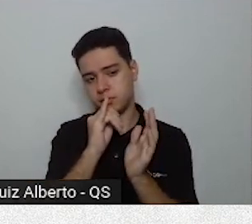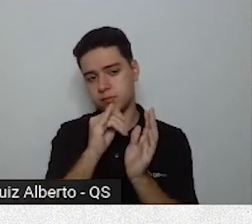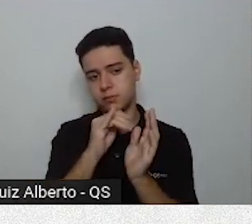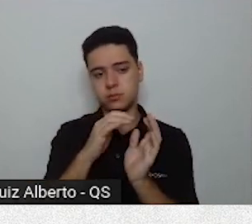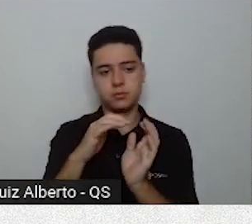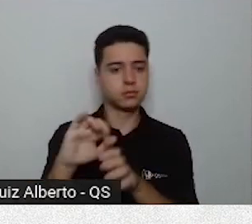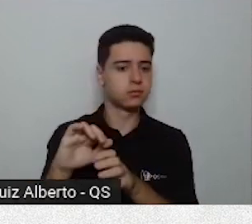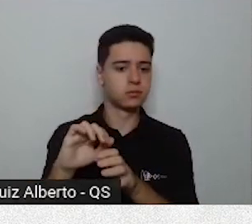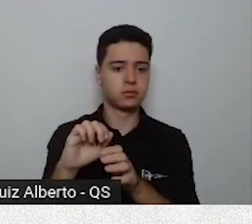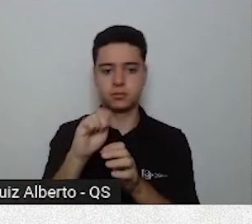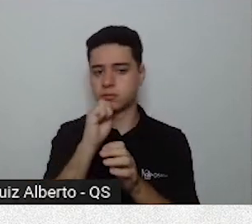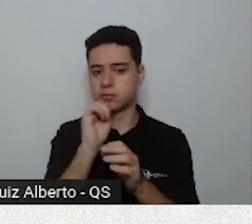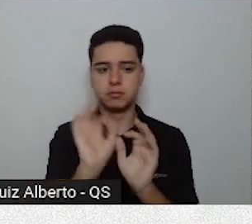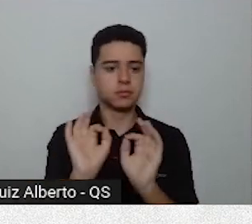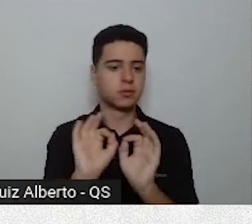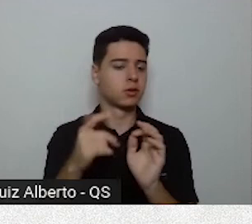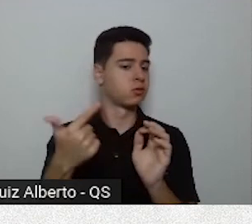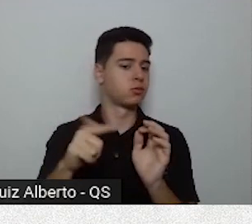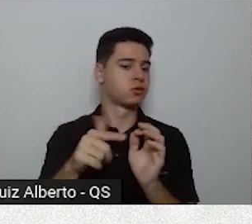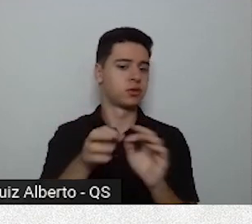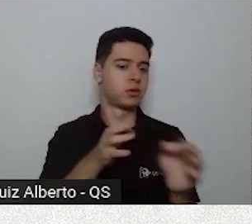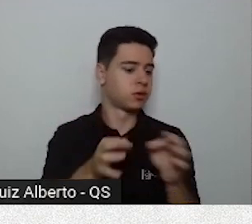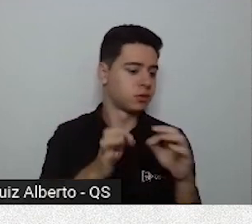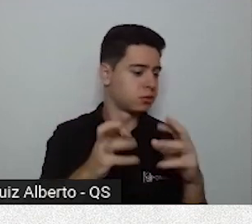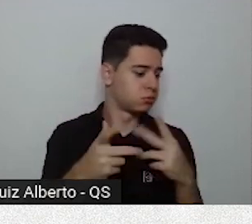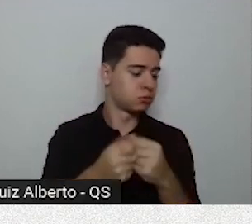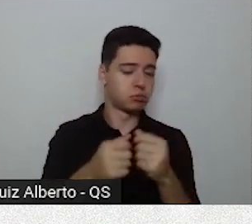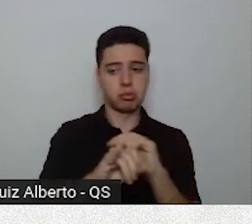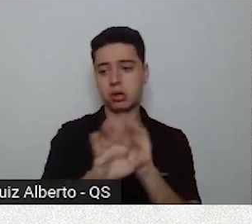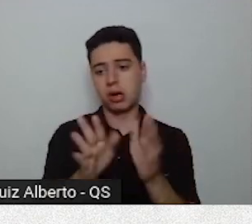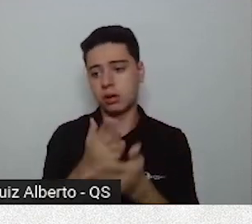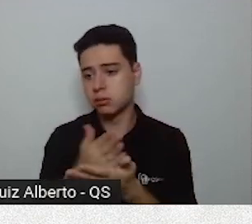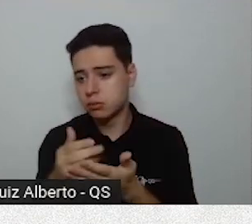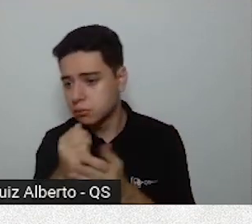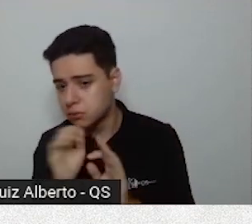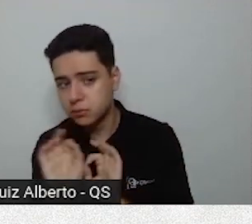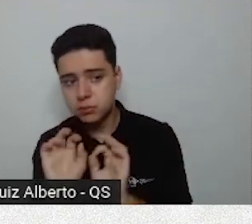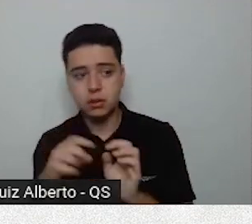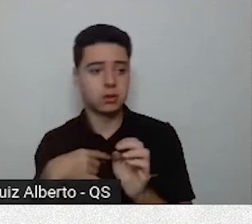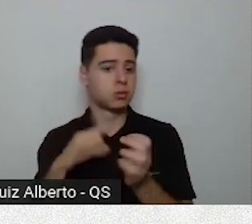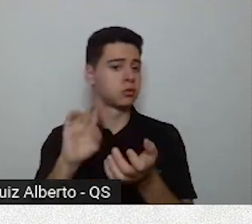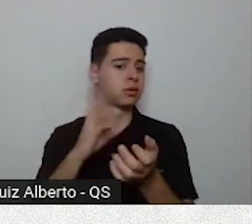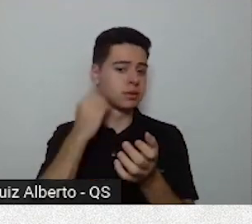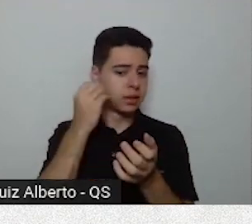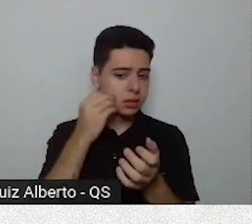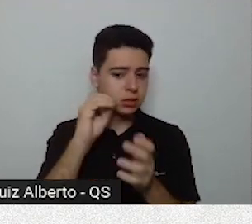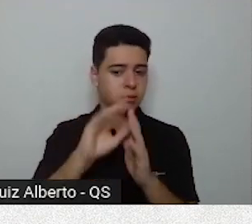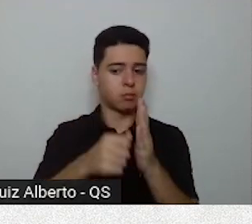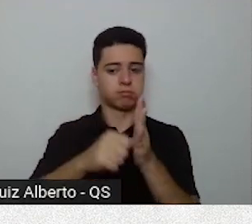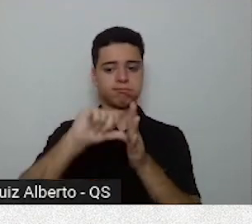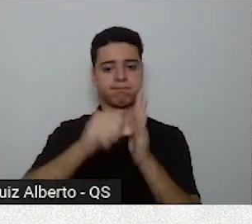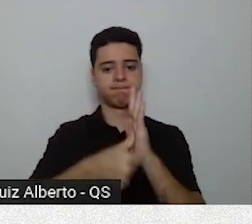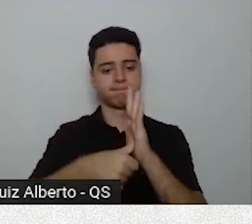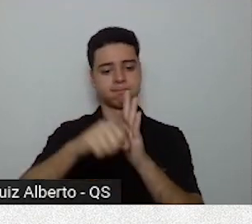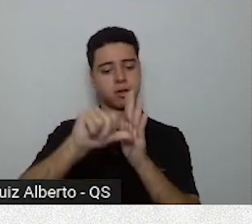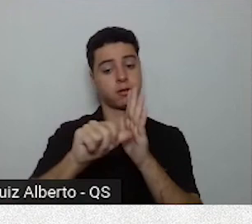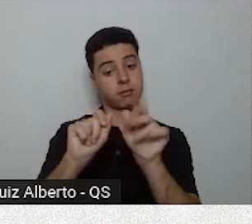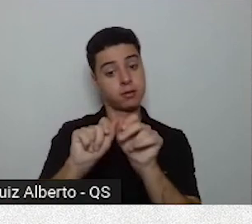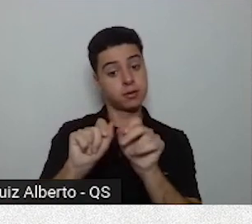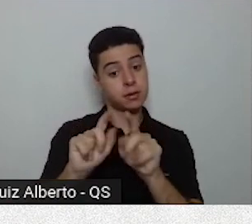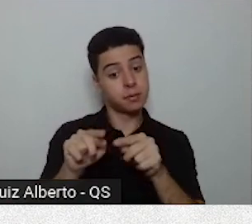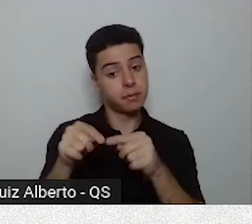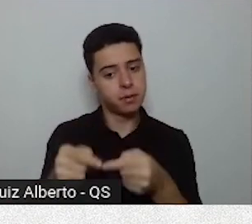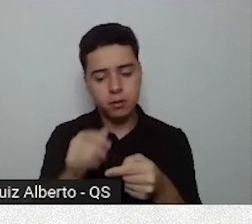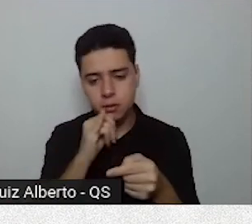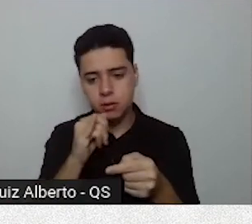fazer, enfim, não tinha uma pretensão inicial muito clara, eu estava mais tentando fazer umas manchas mesmo. Mas aí foi vindo um